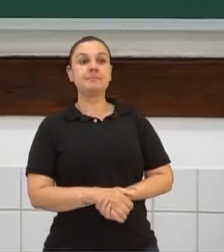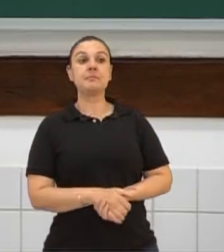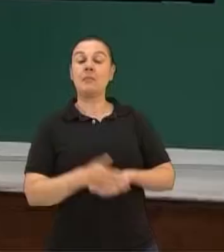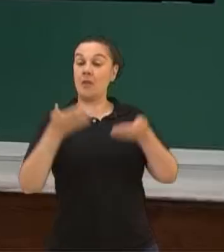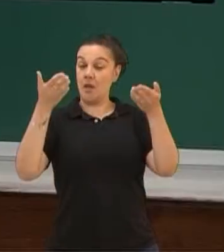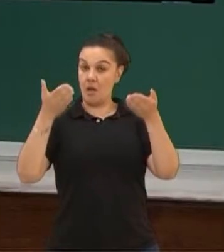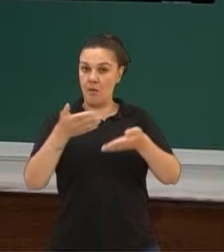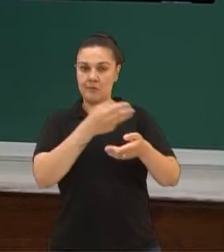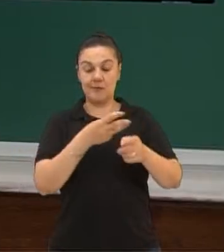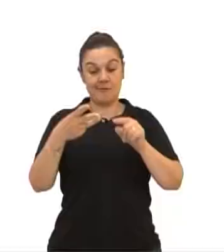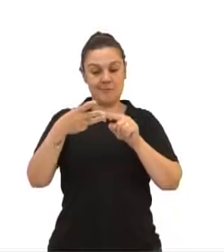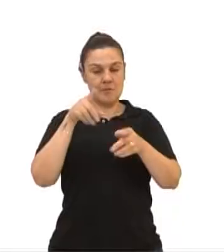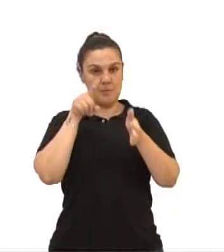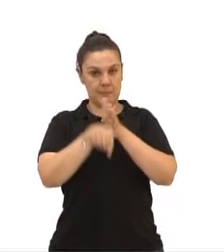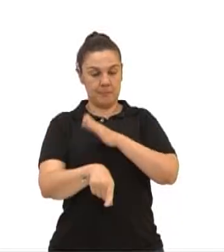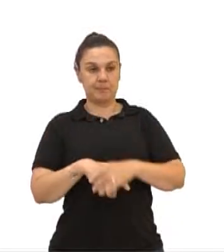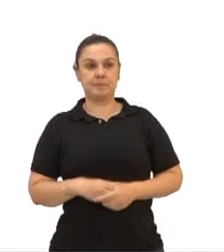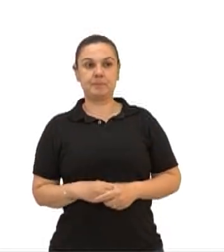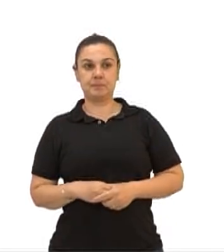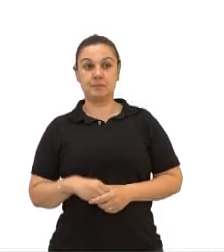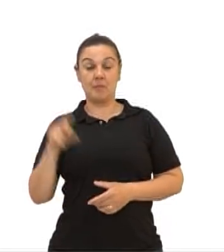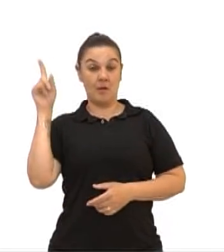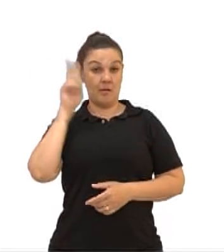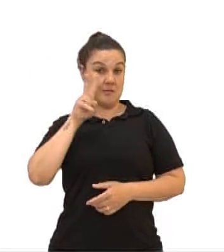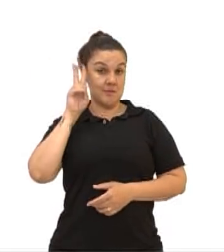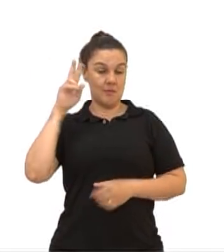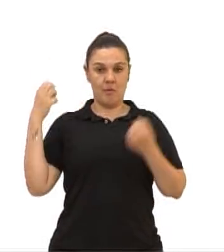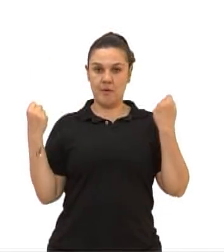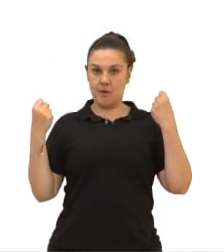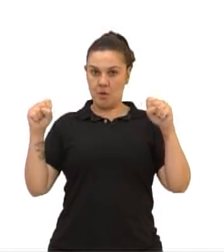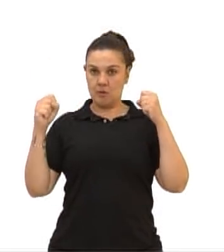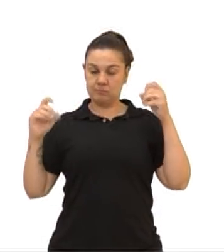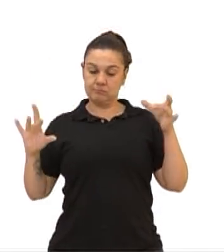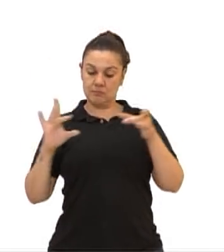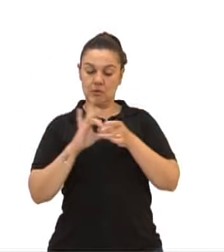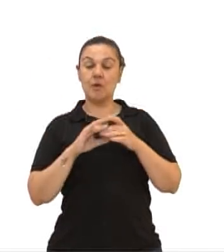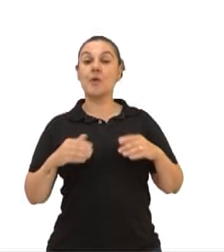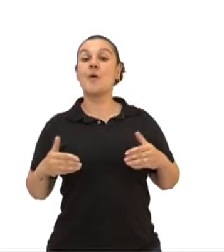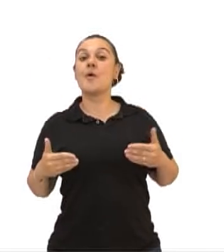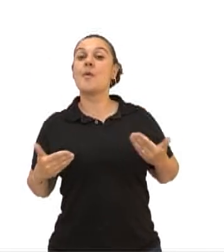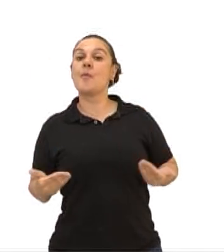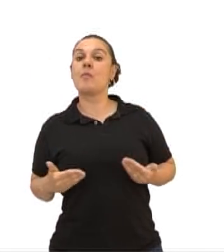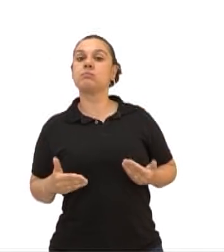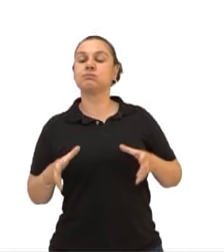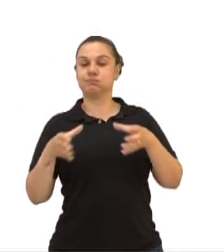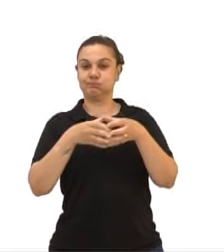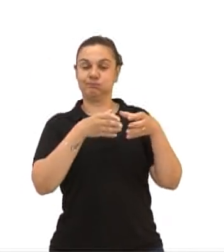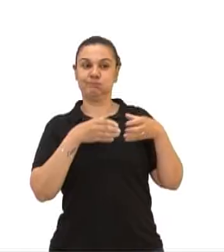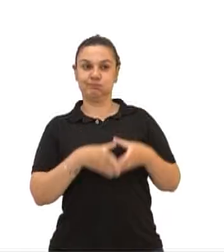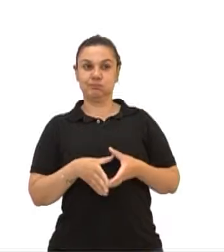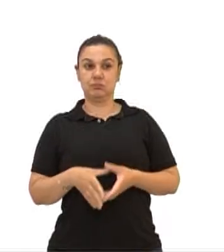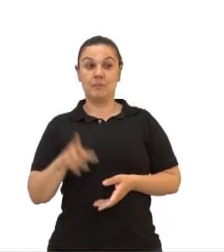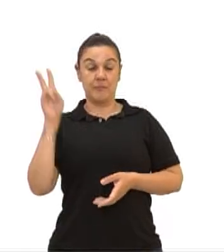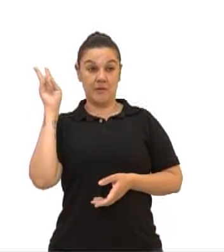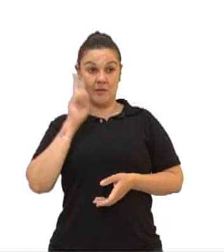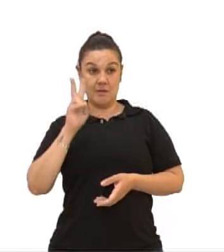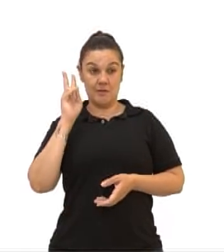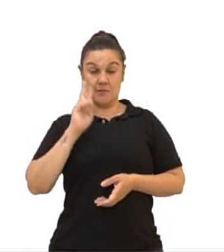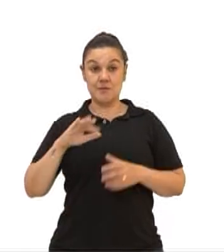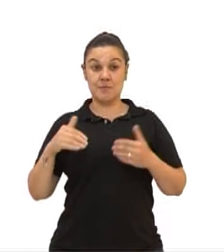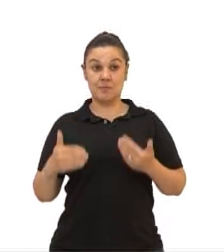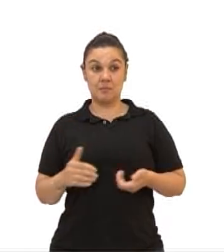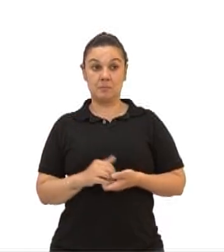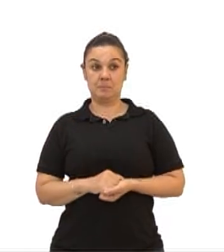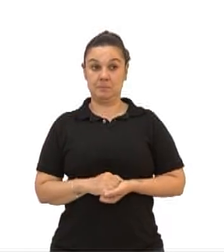E vamos para o nosso terceiro quiz. A história da educação física está atrelada a quais instituições? A história está atrelada